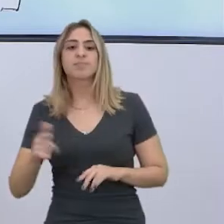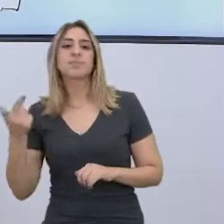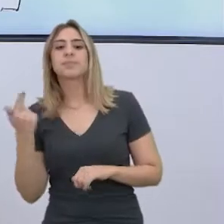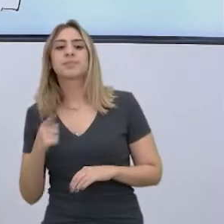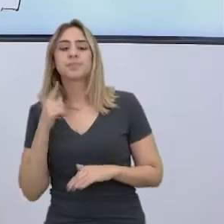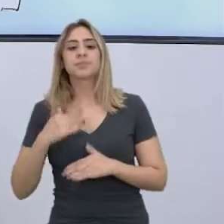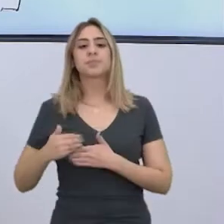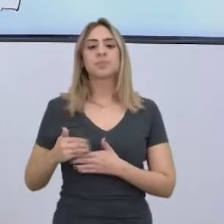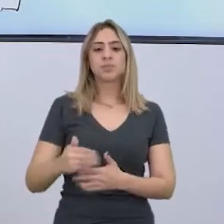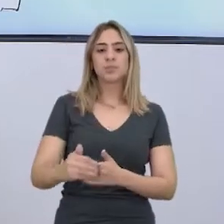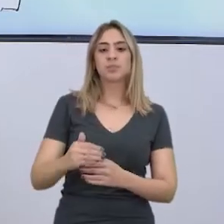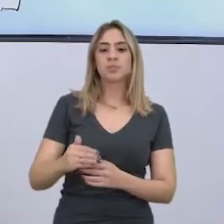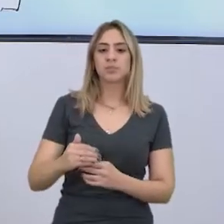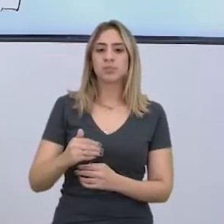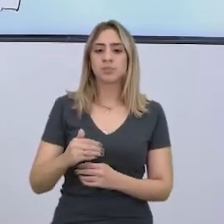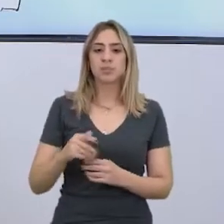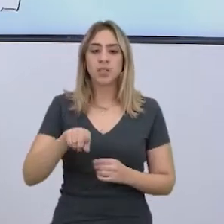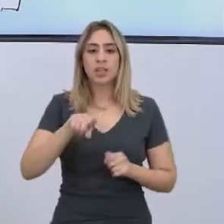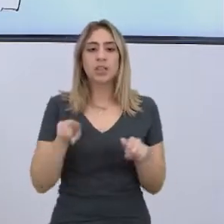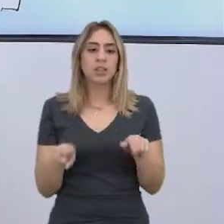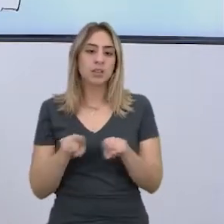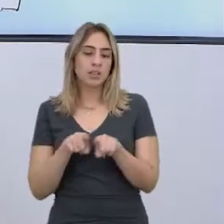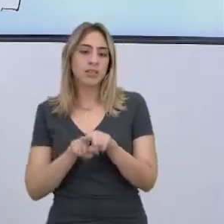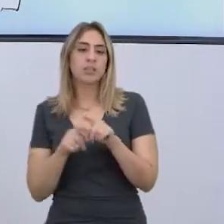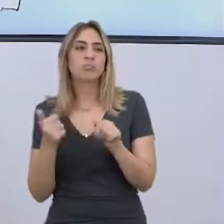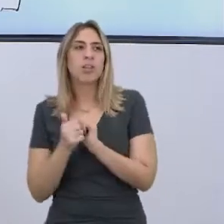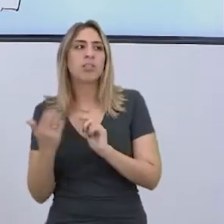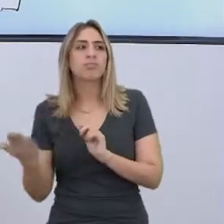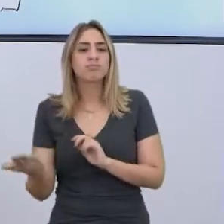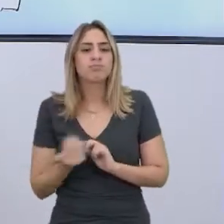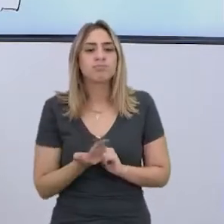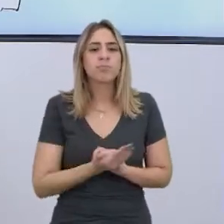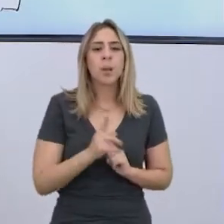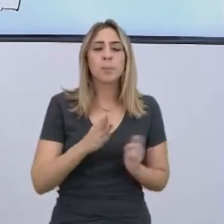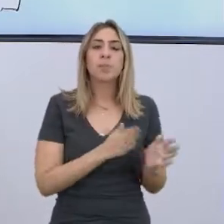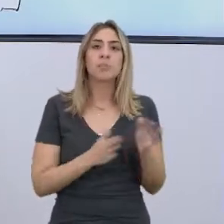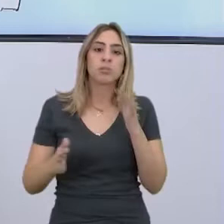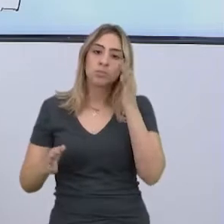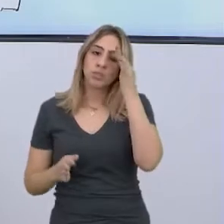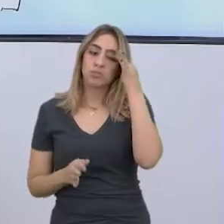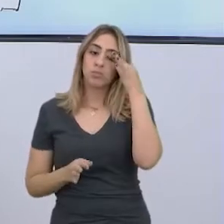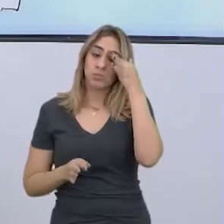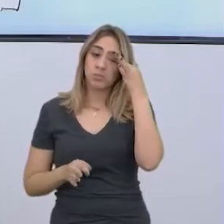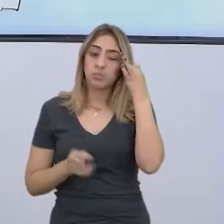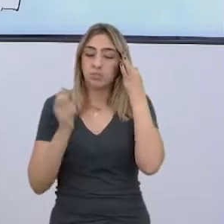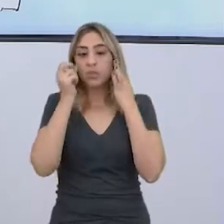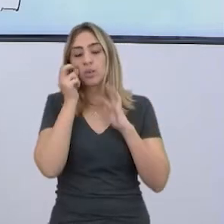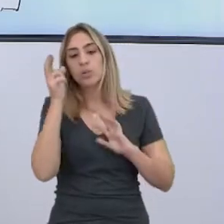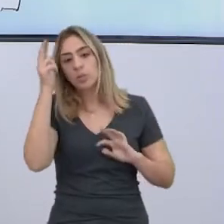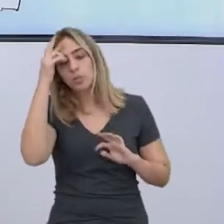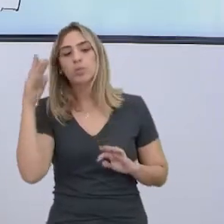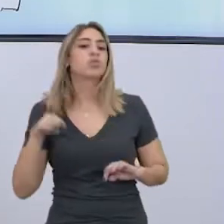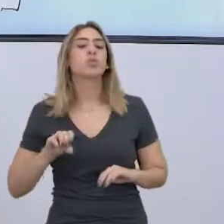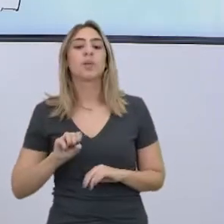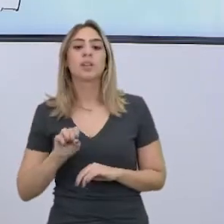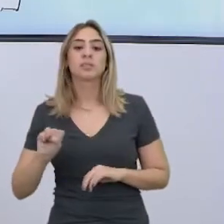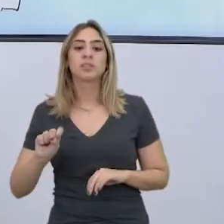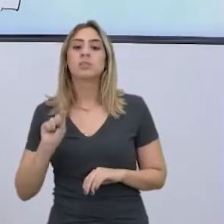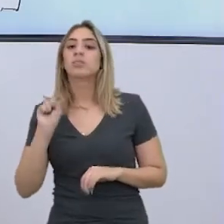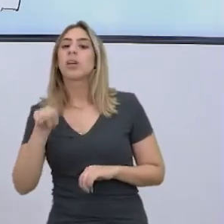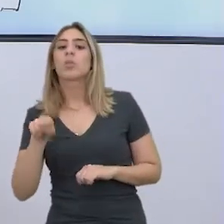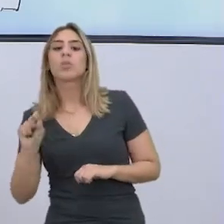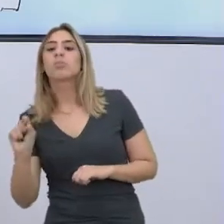os processos de aculturação, eles também estão vindo junto a processos de cultura de massa, que é o